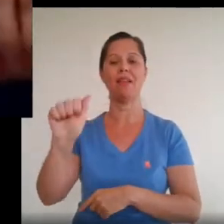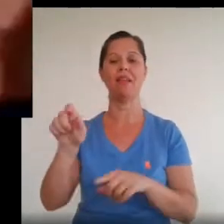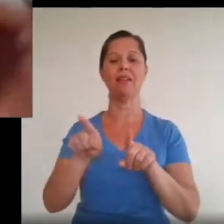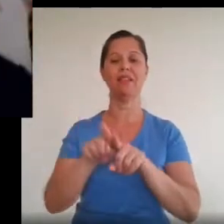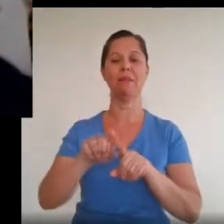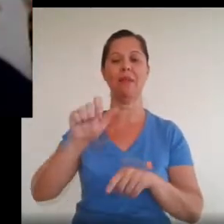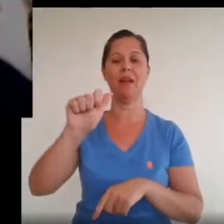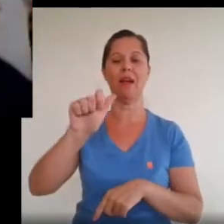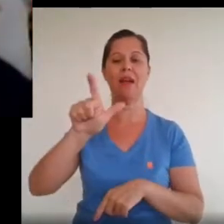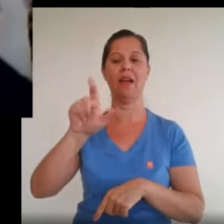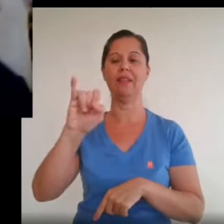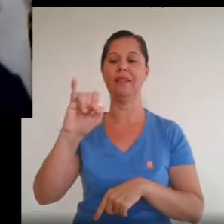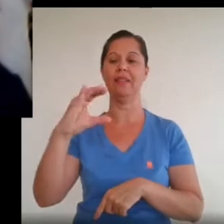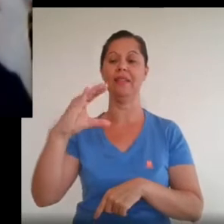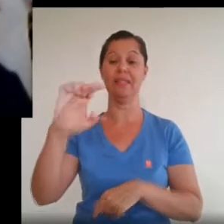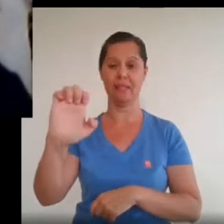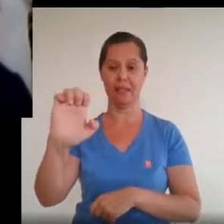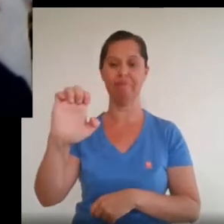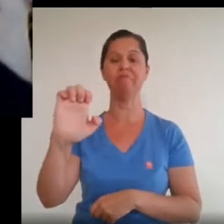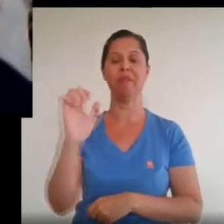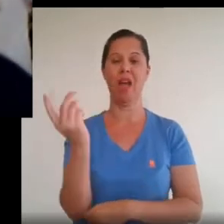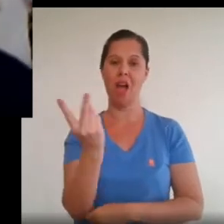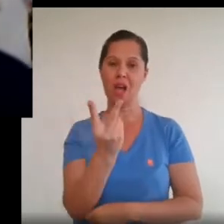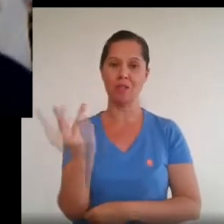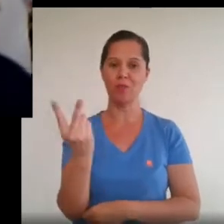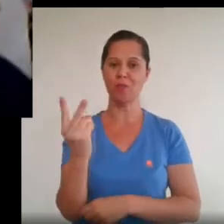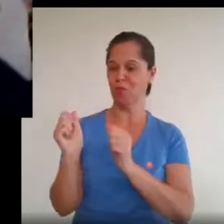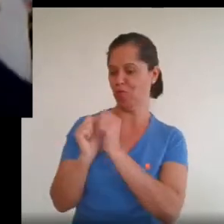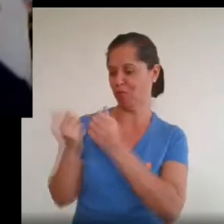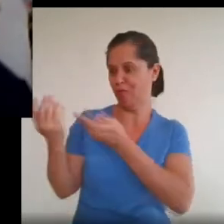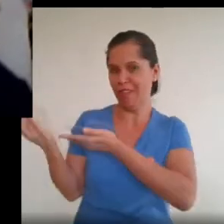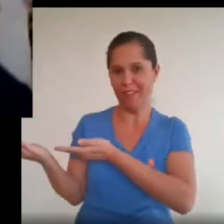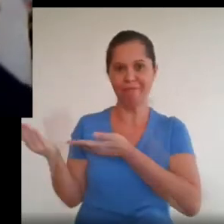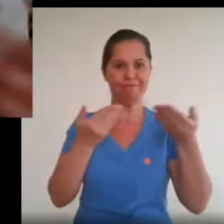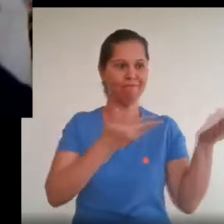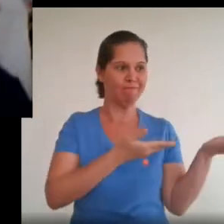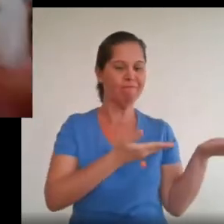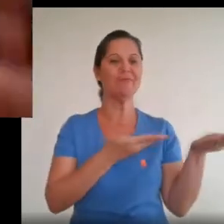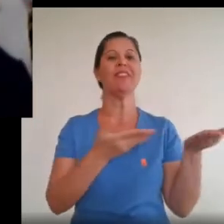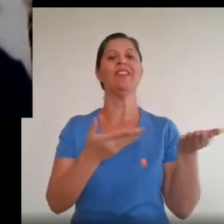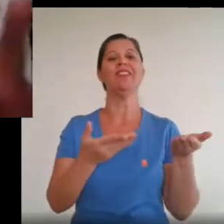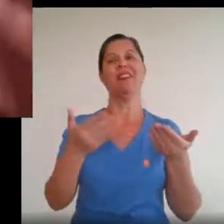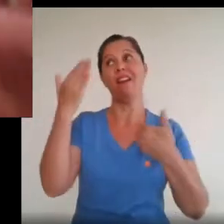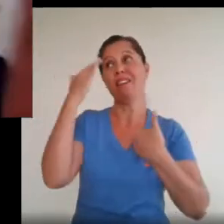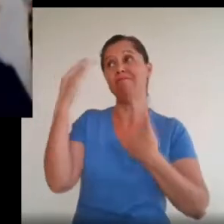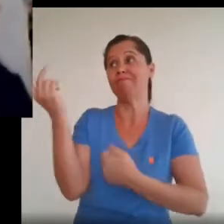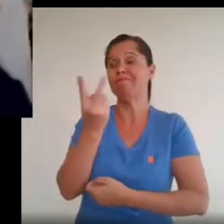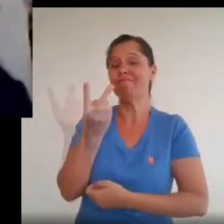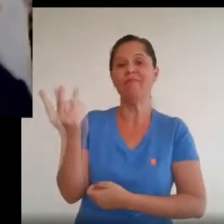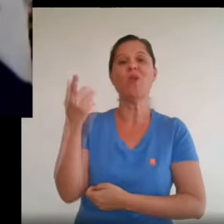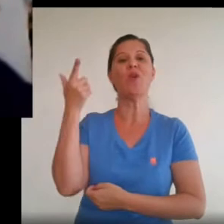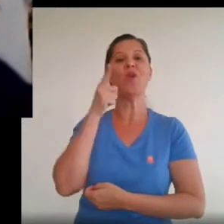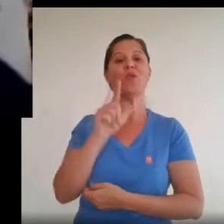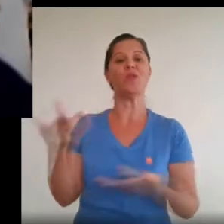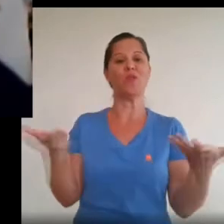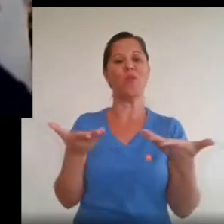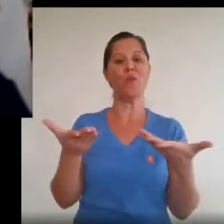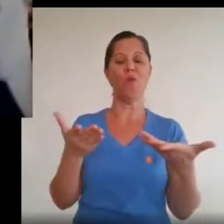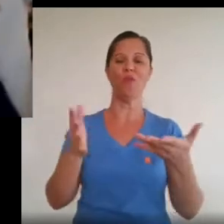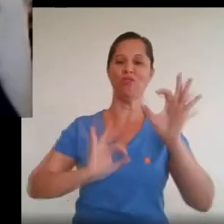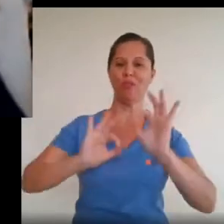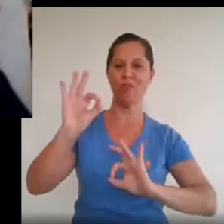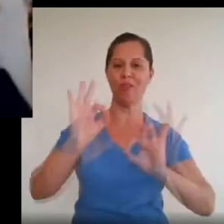estão aqui comigo, também agradecer as duas, que graças a ela eu consigo fazer todo